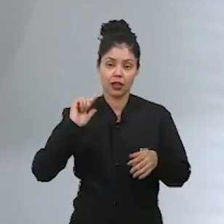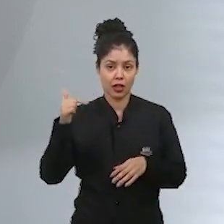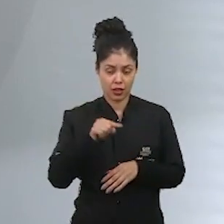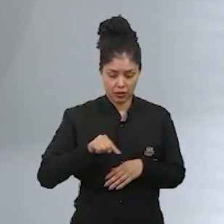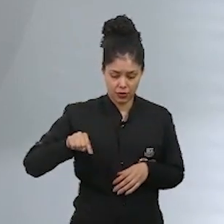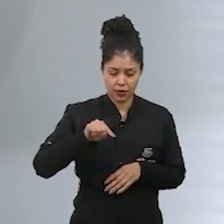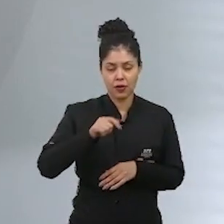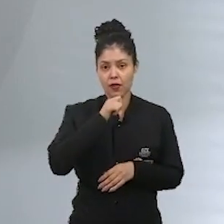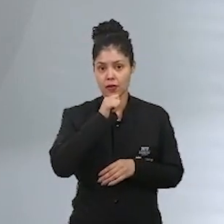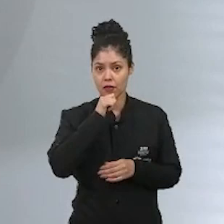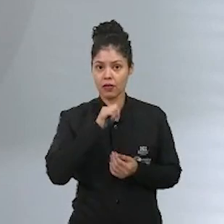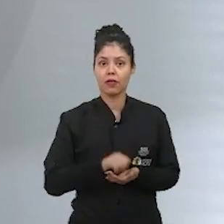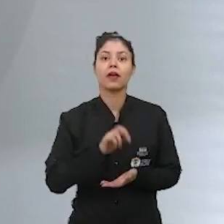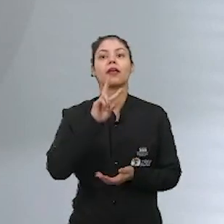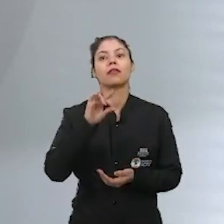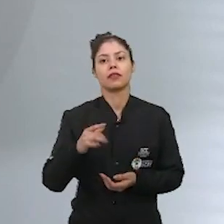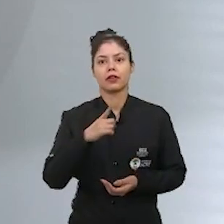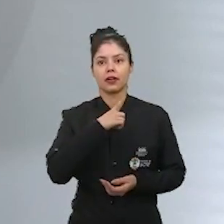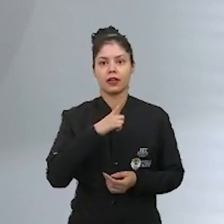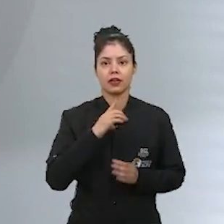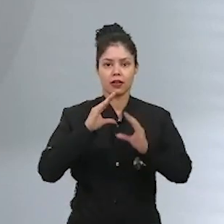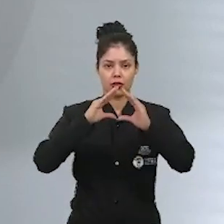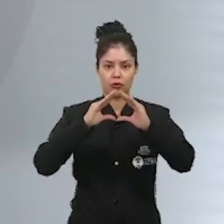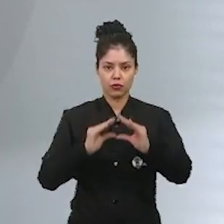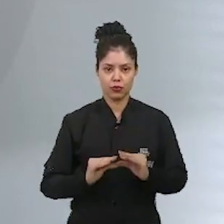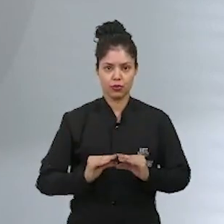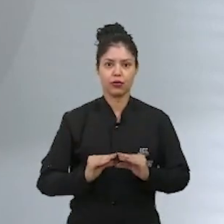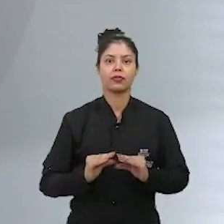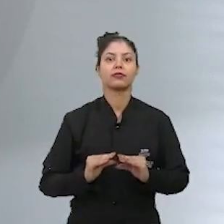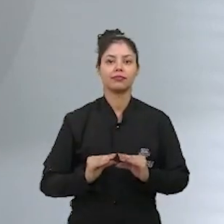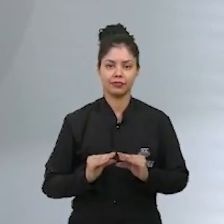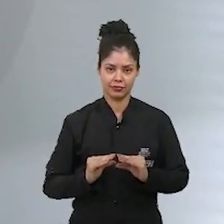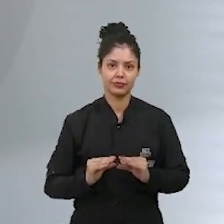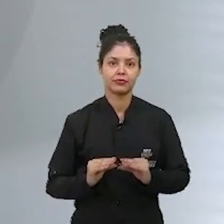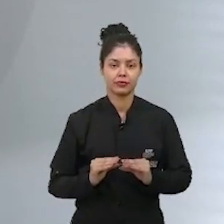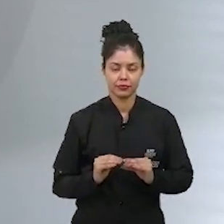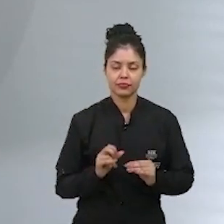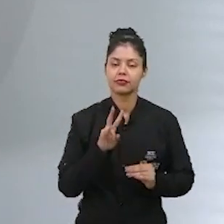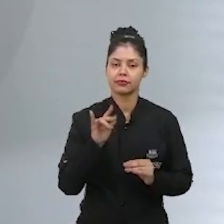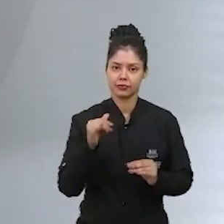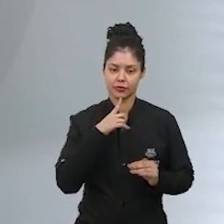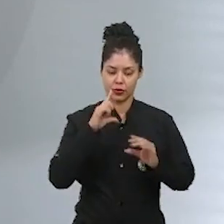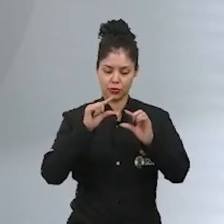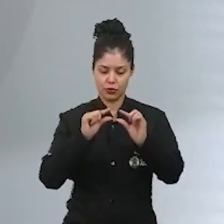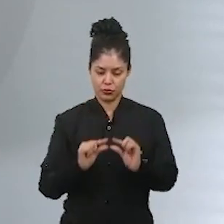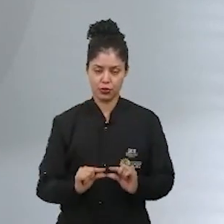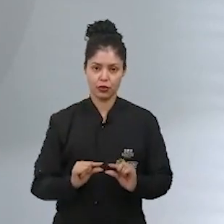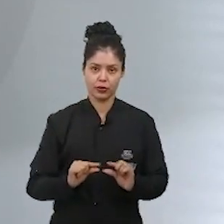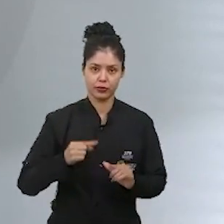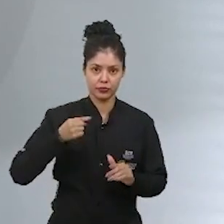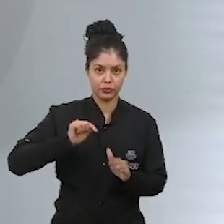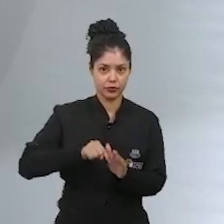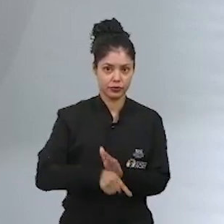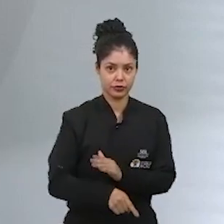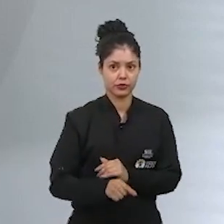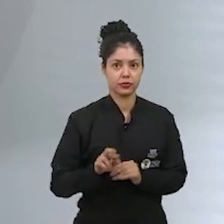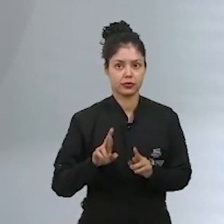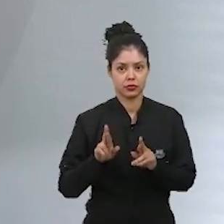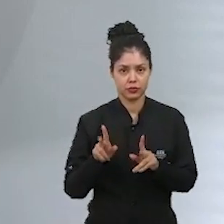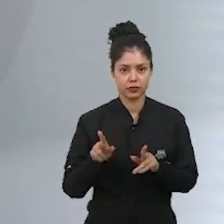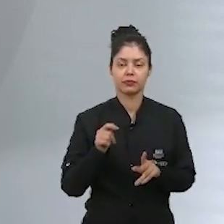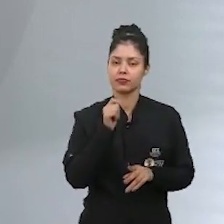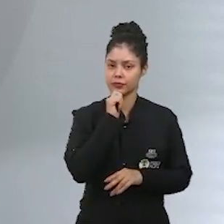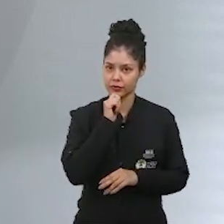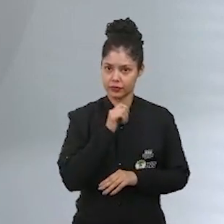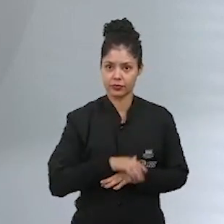parte ali da área, do cimento, ela vai ter dado uma afundada, né? Ela vai ter dado ali aquela diferença, né?